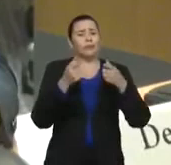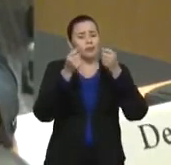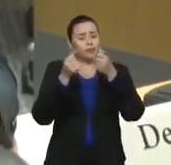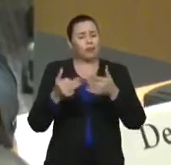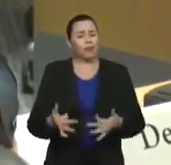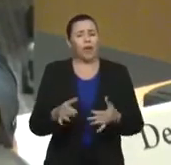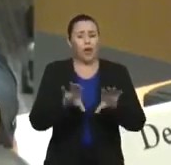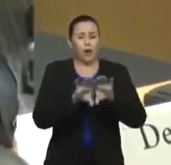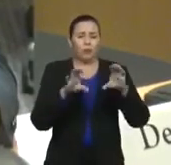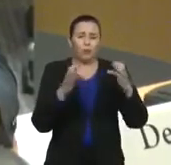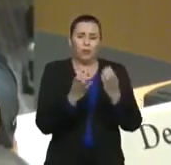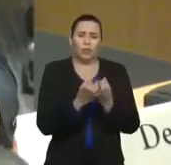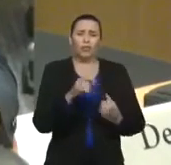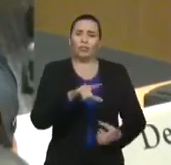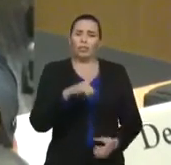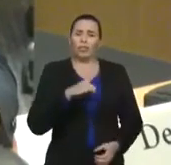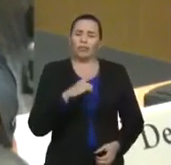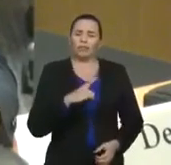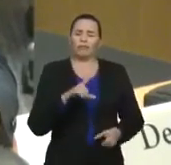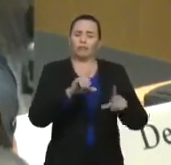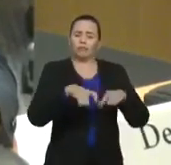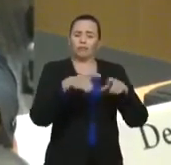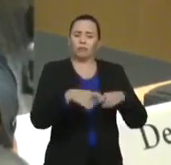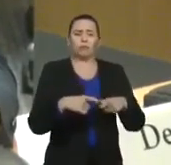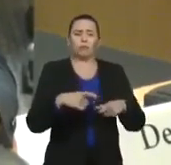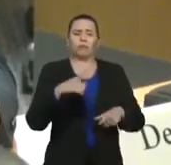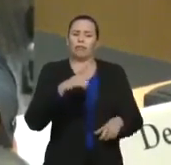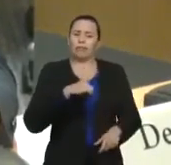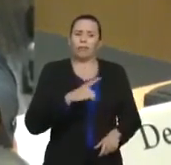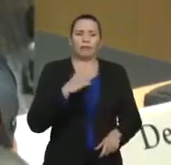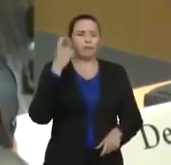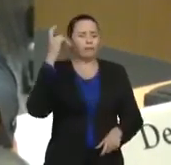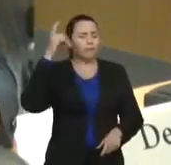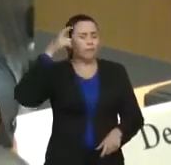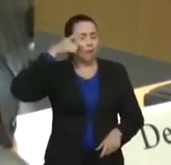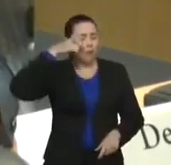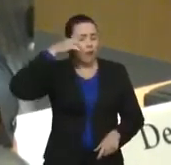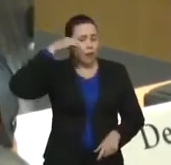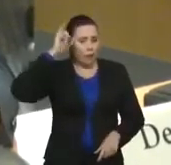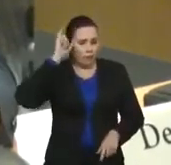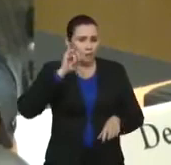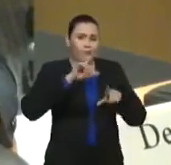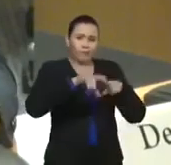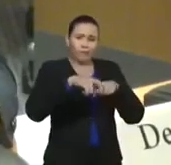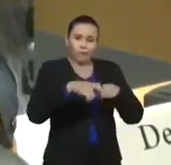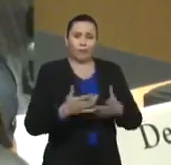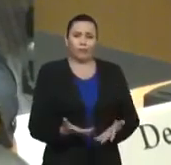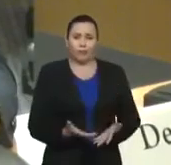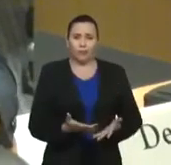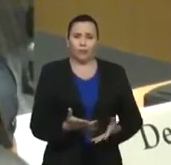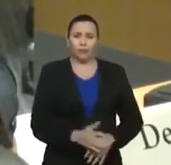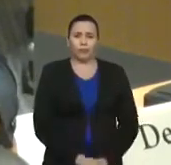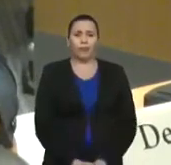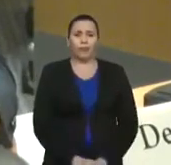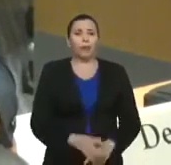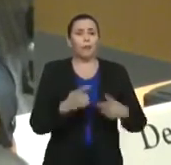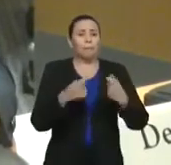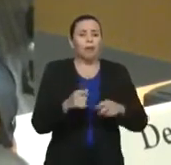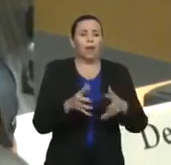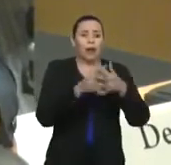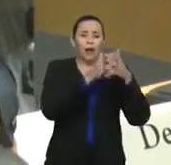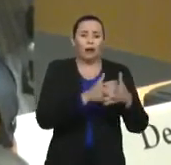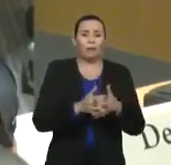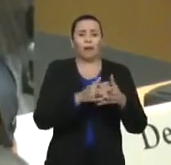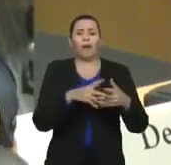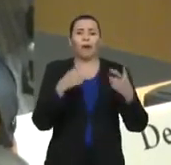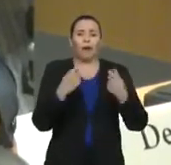comunidades produzem, criam nossa região e têm dificuldade no acesso quando é para fazer o escoamento de produção.